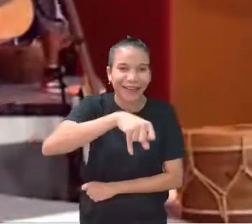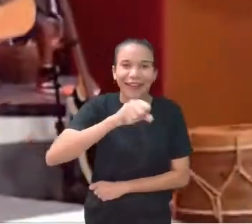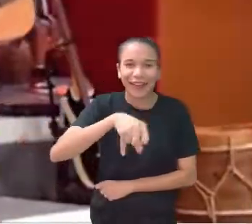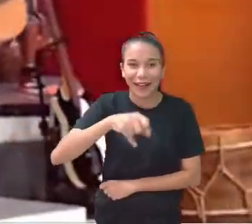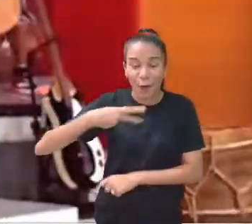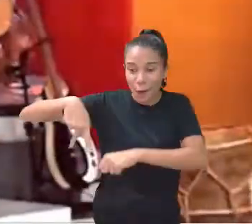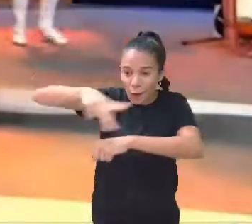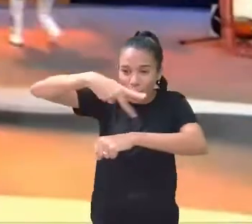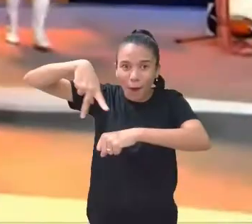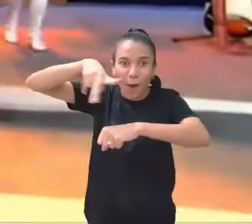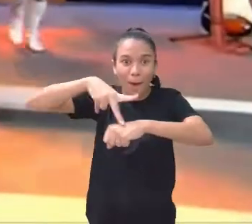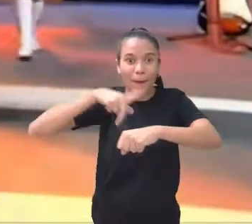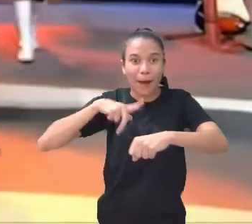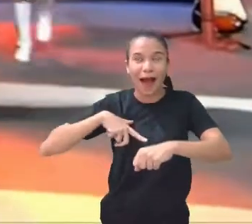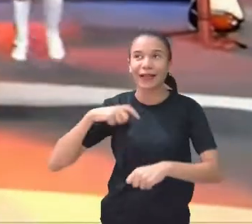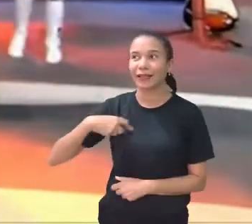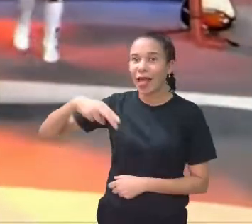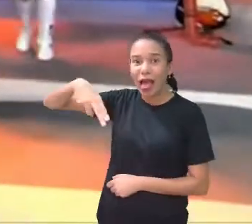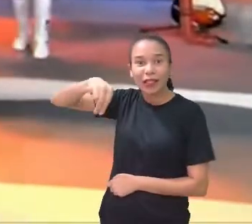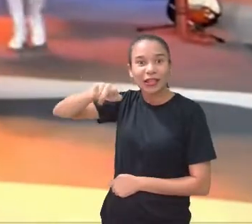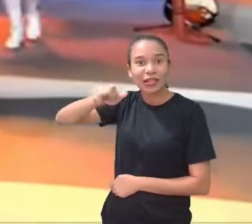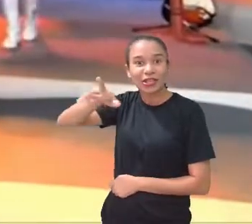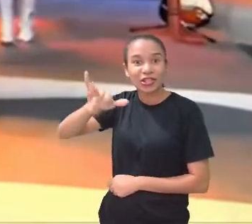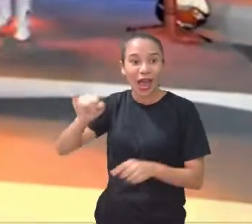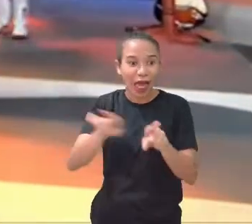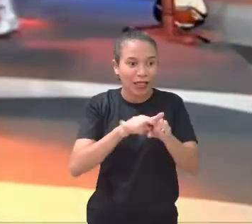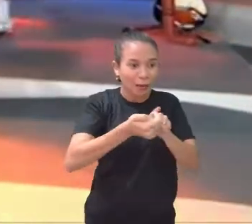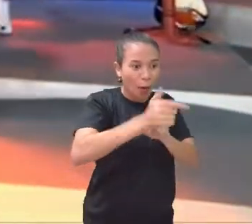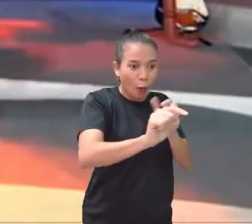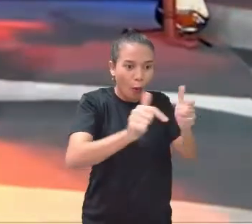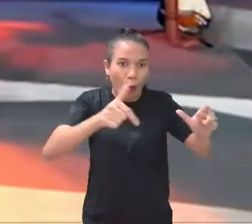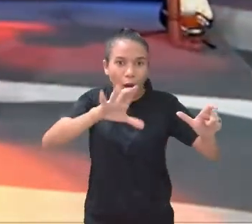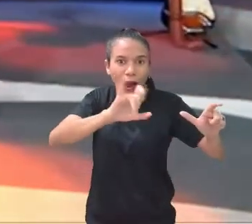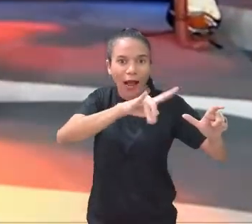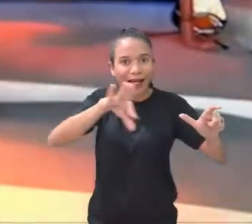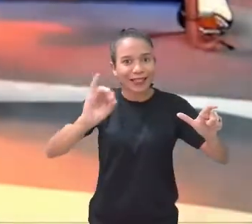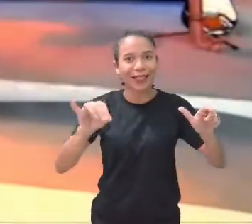saberá. A Nigéria, o Gabão,